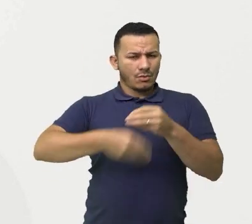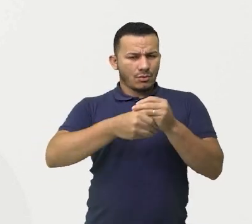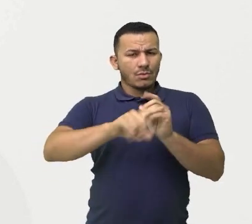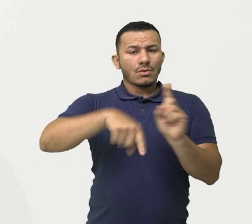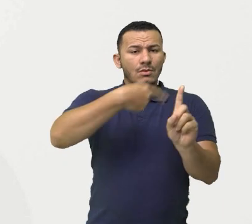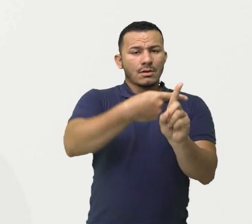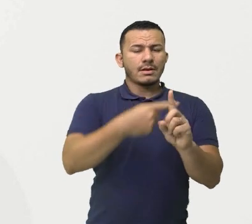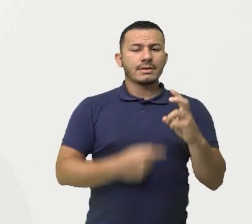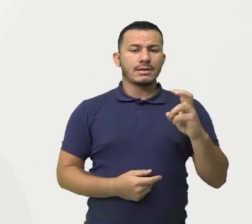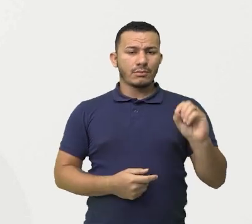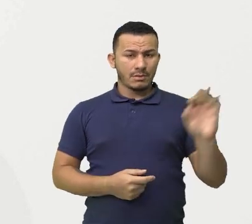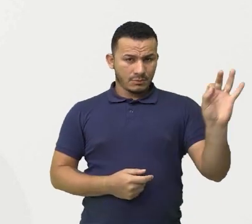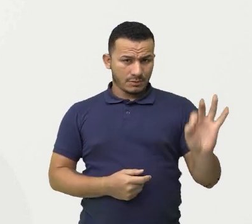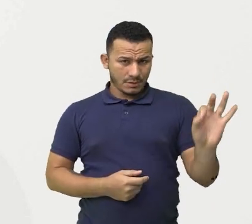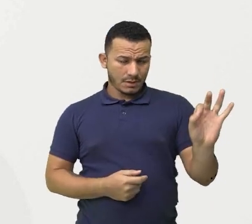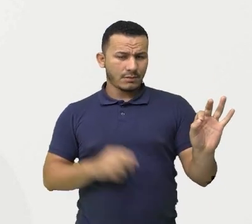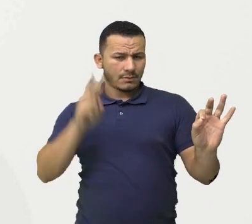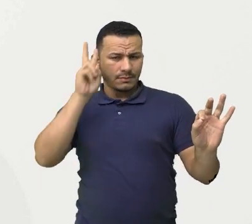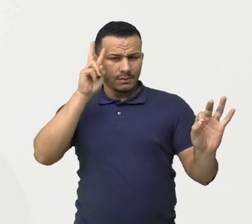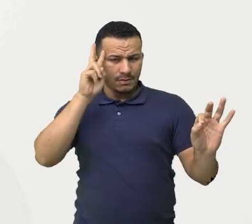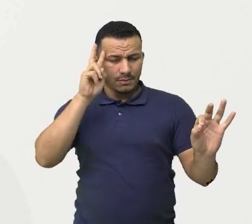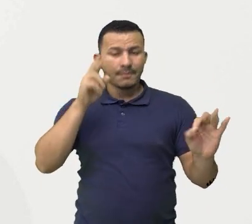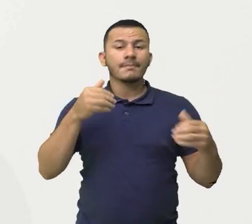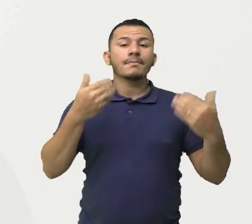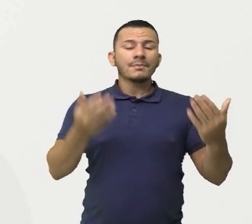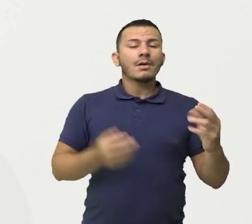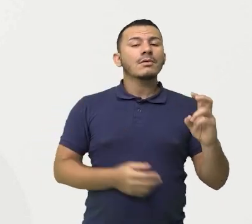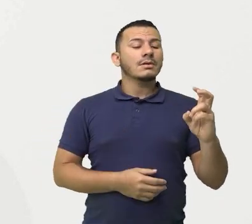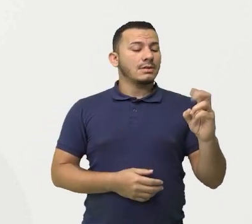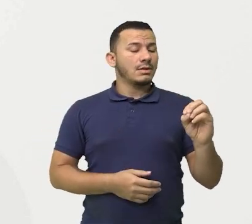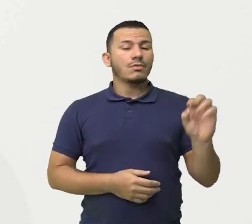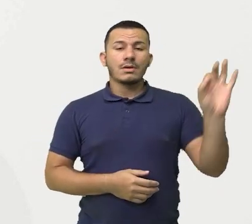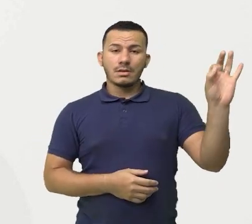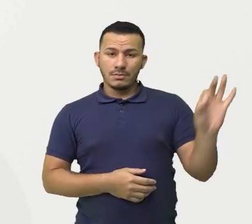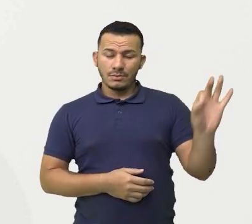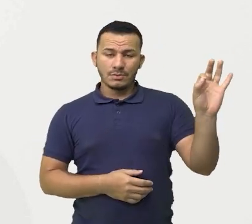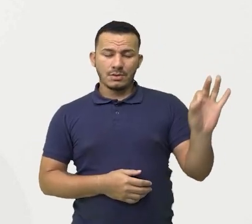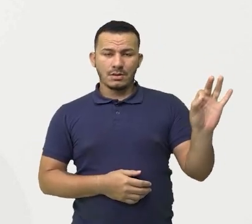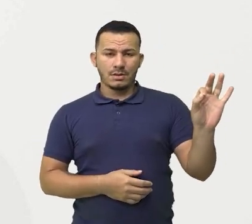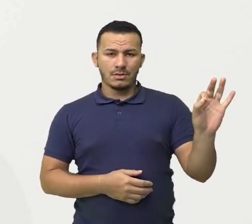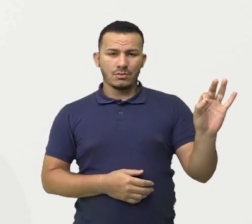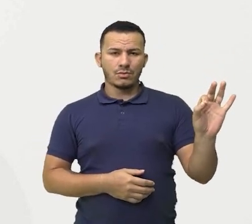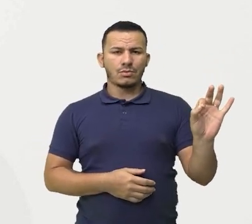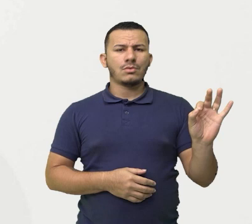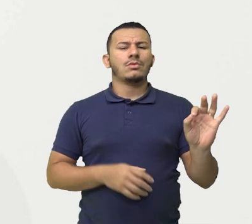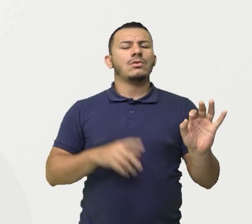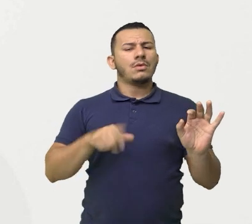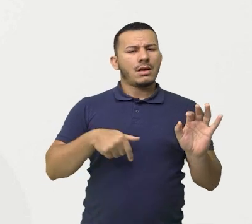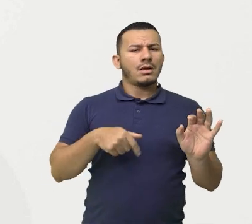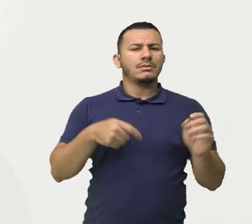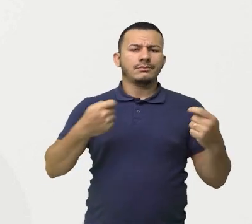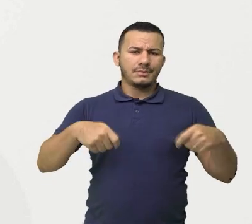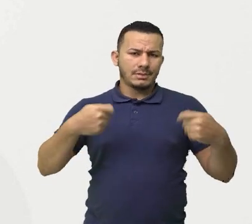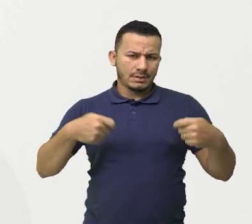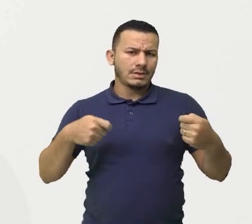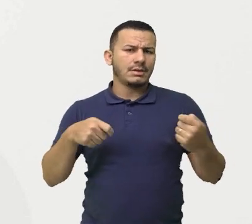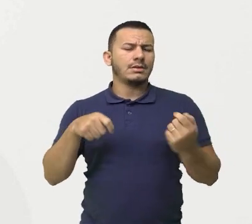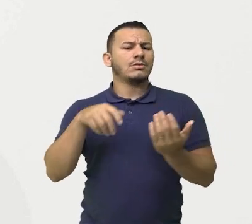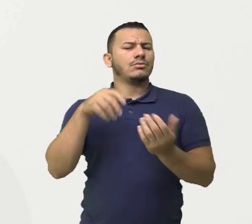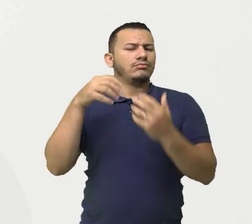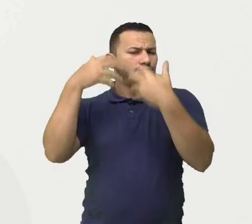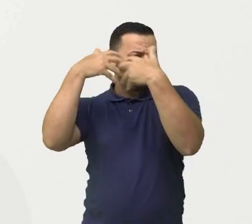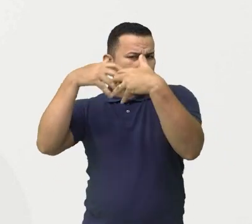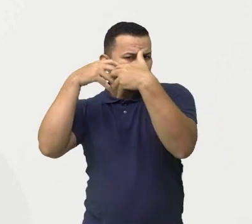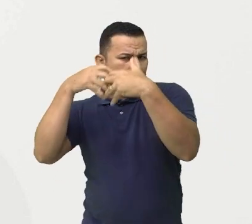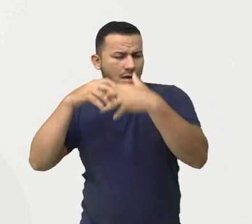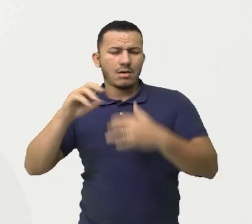de 50%, certo? E aí, alunos, se nós pensarmos sem usar o cálculo mental, porque a gente também poderia usar o